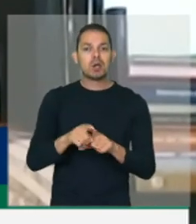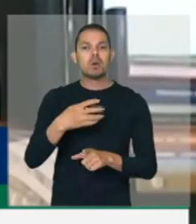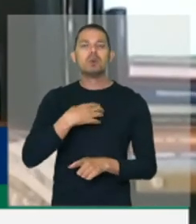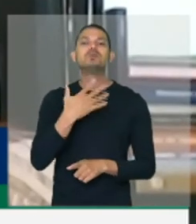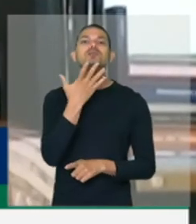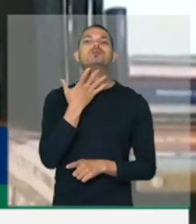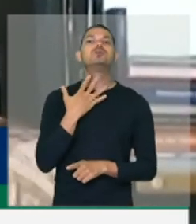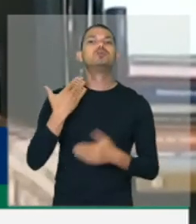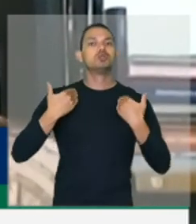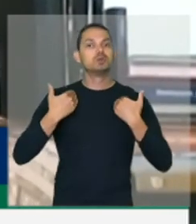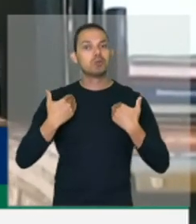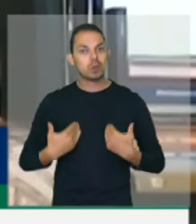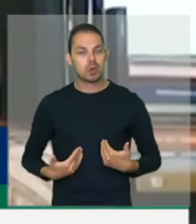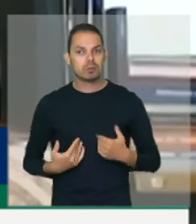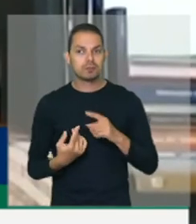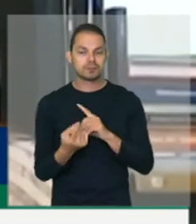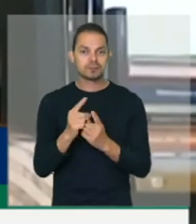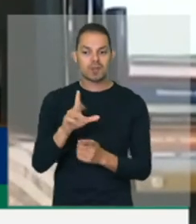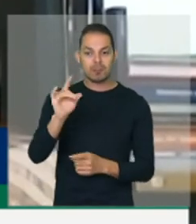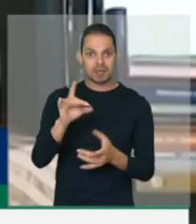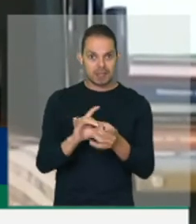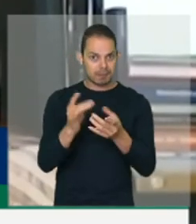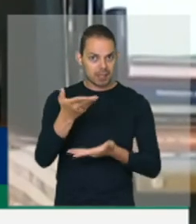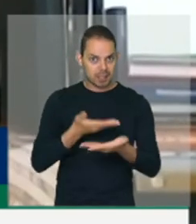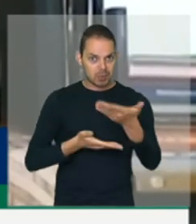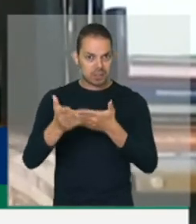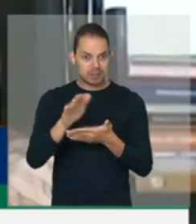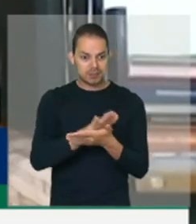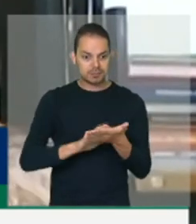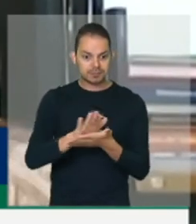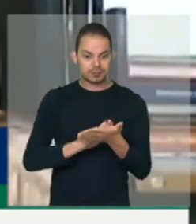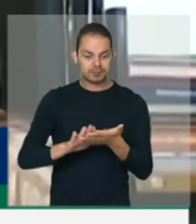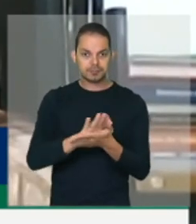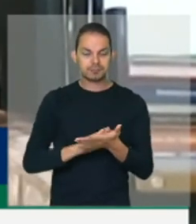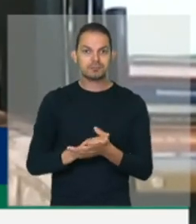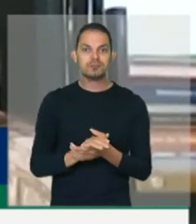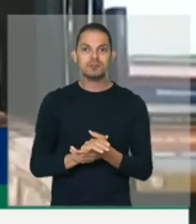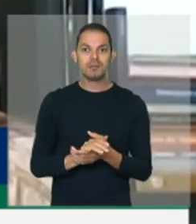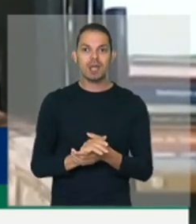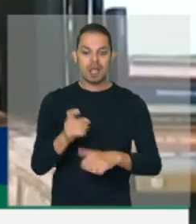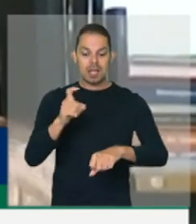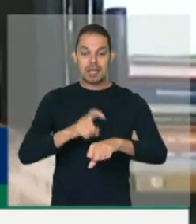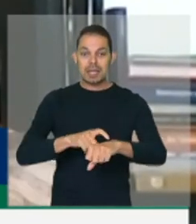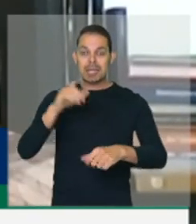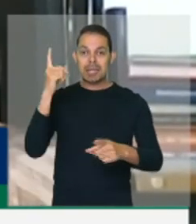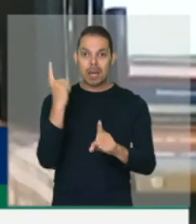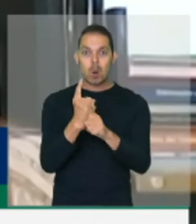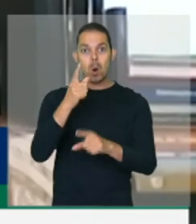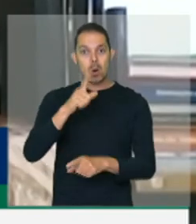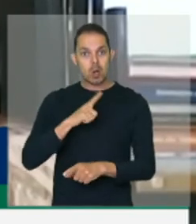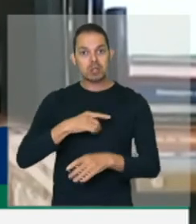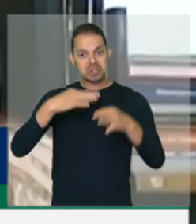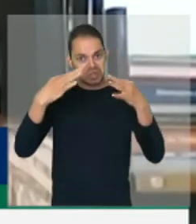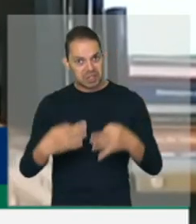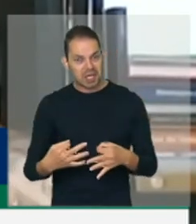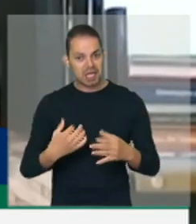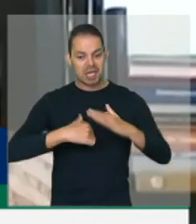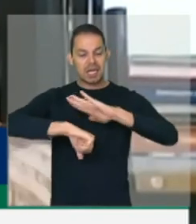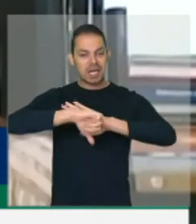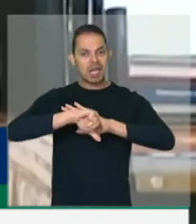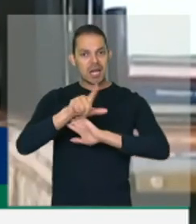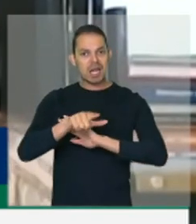corpo ao invés de optar pela democracia? O flagrante existiu e é delituoso. Houve